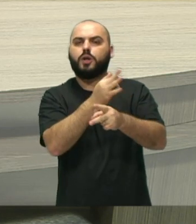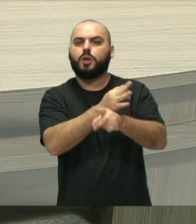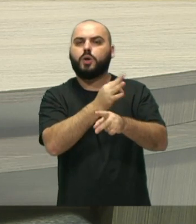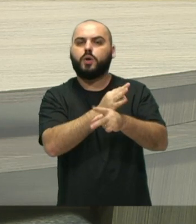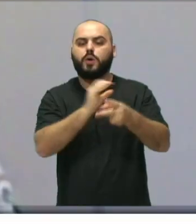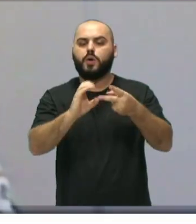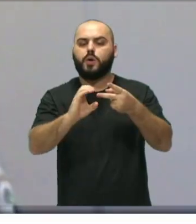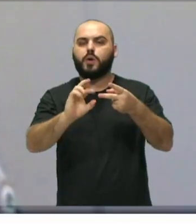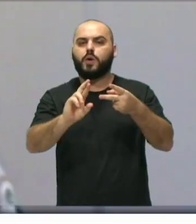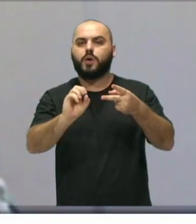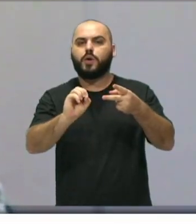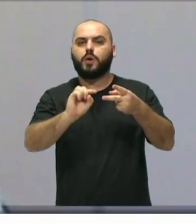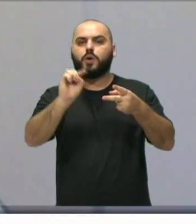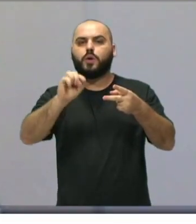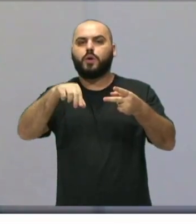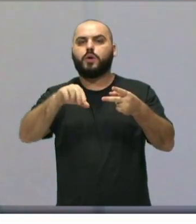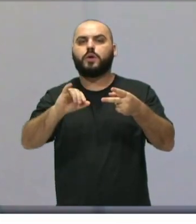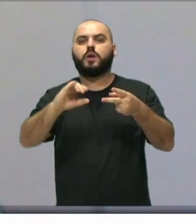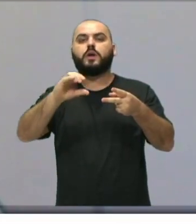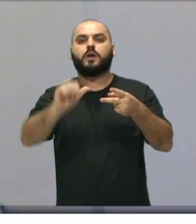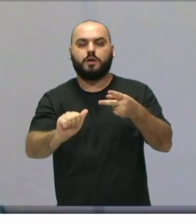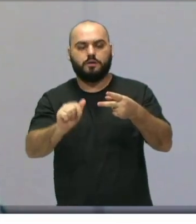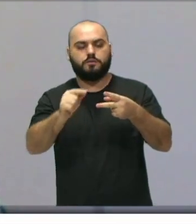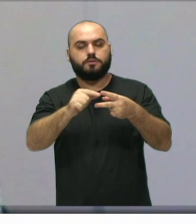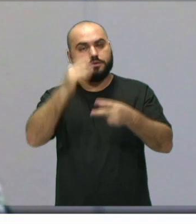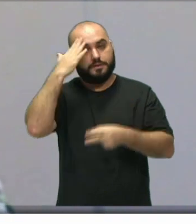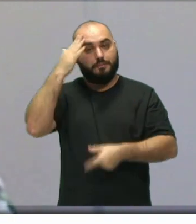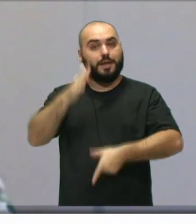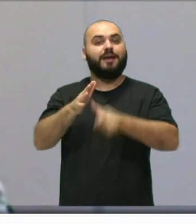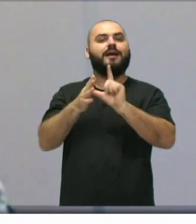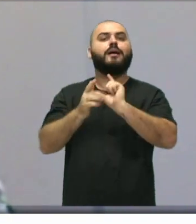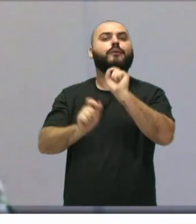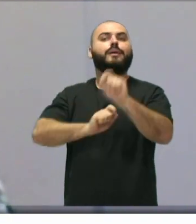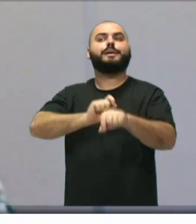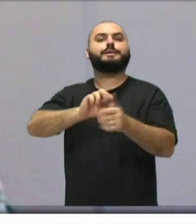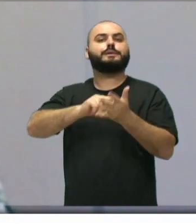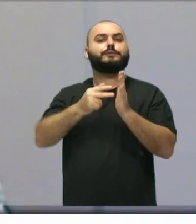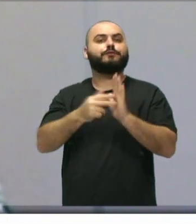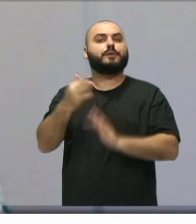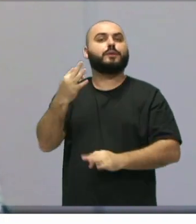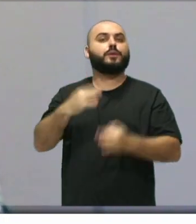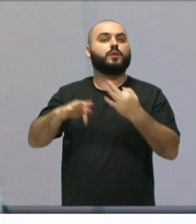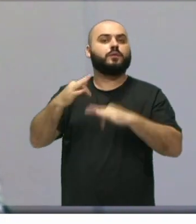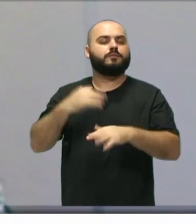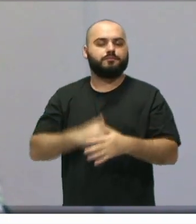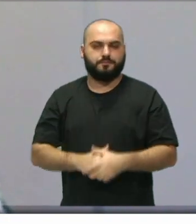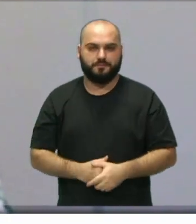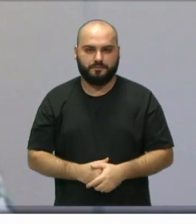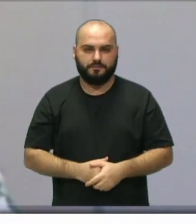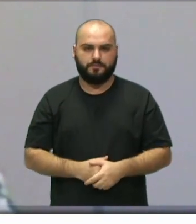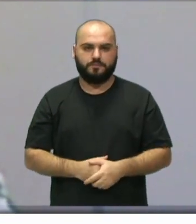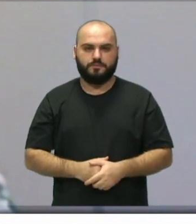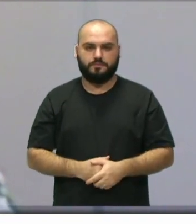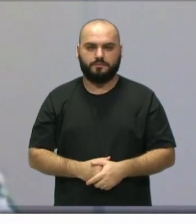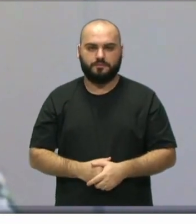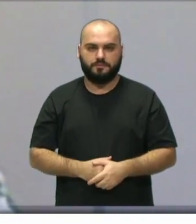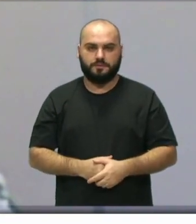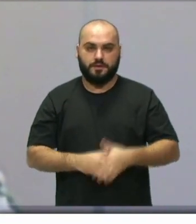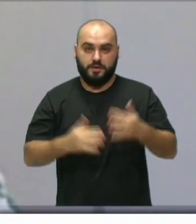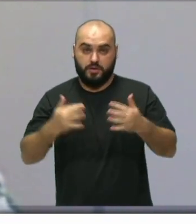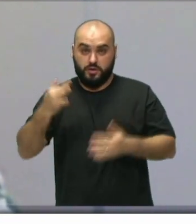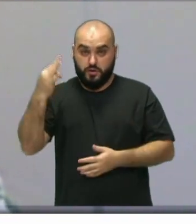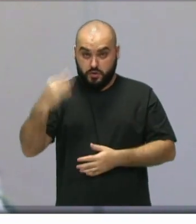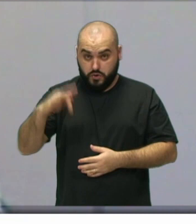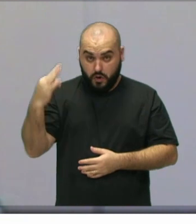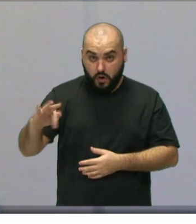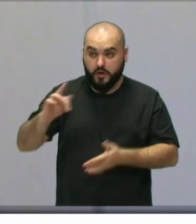dor crônica e até antes disso conceituar o que é dor, né? Então, dor, ela é o nosso reflexo mais